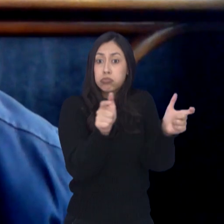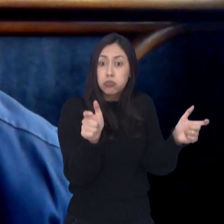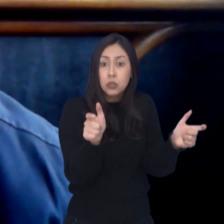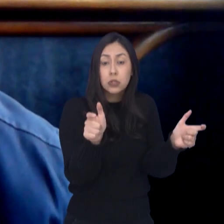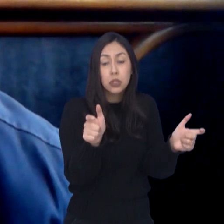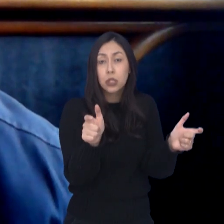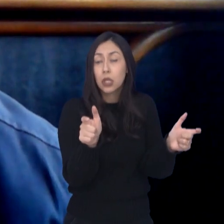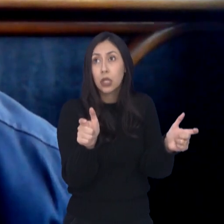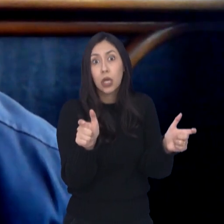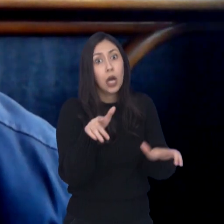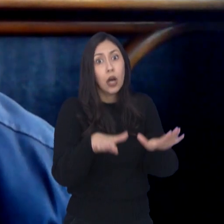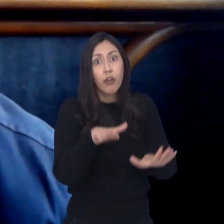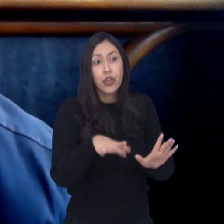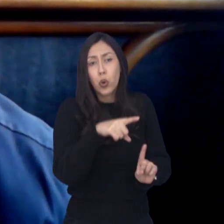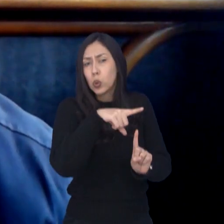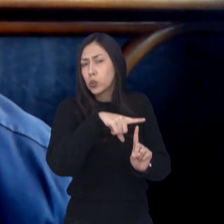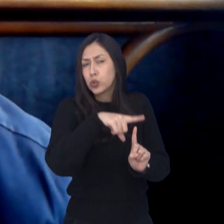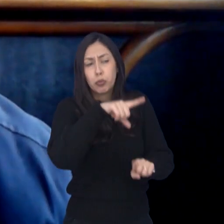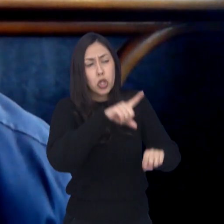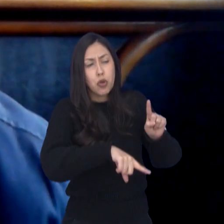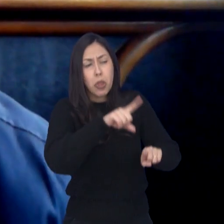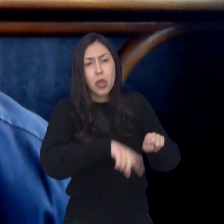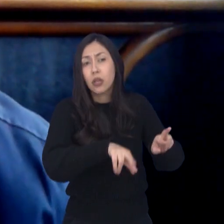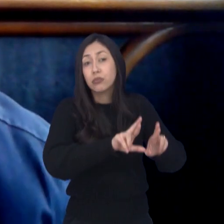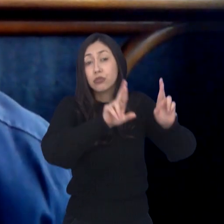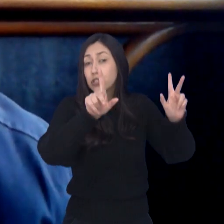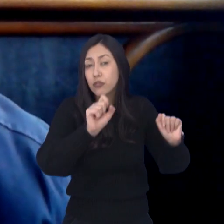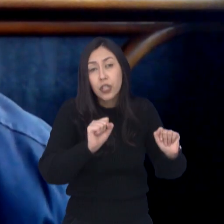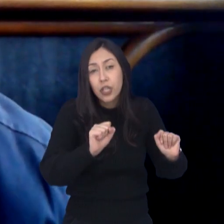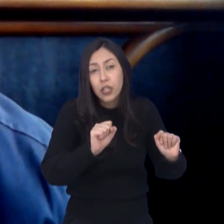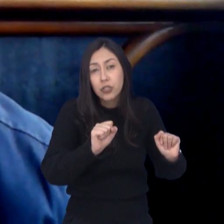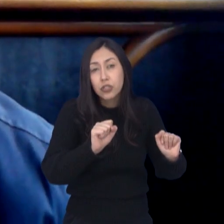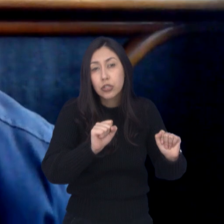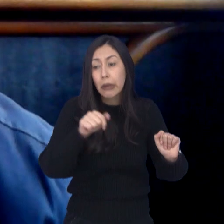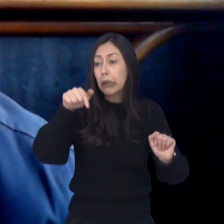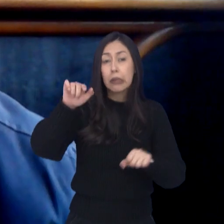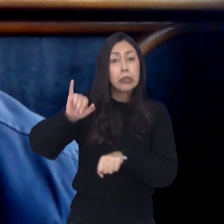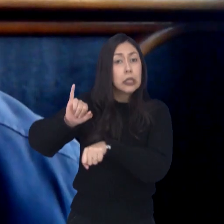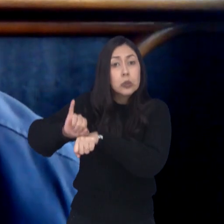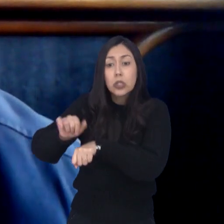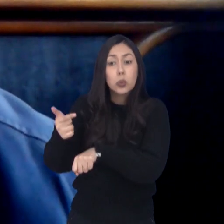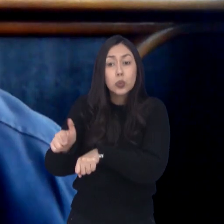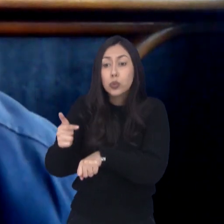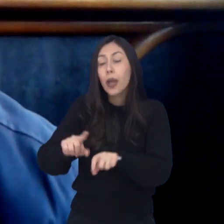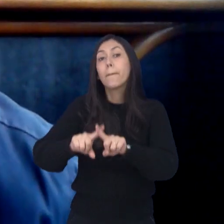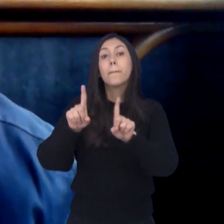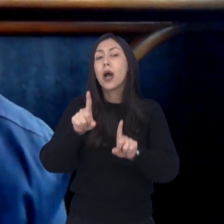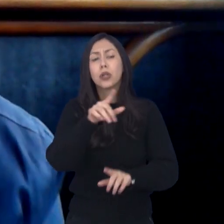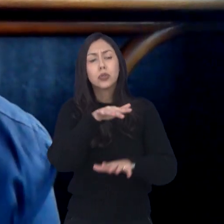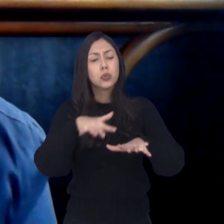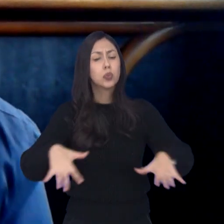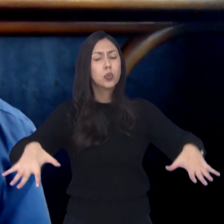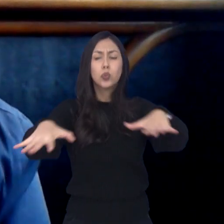tipo de, talvez, uma mercadoria diferenciada do que a gente pode achar no centro. Mas, de um modo geral, quando a gente